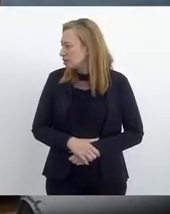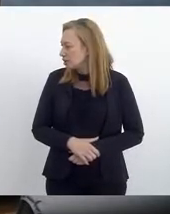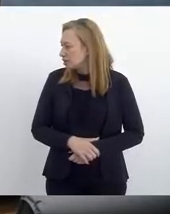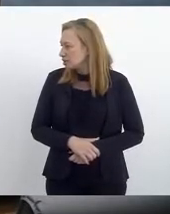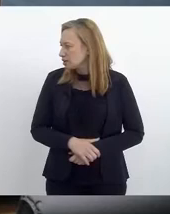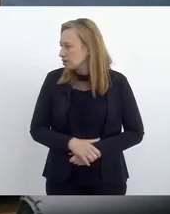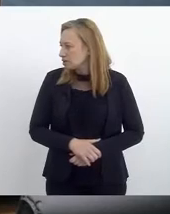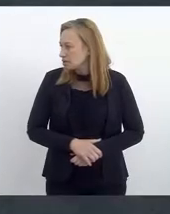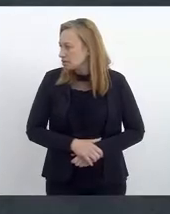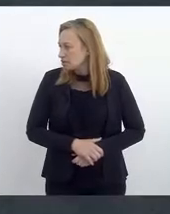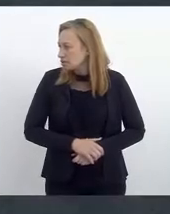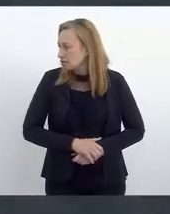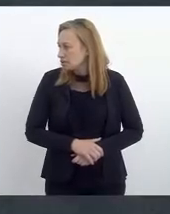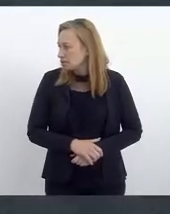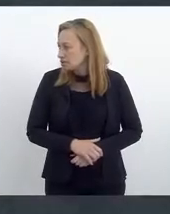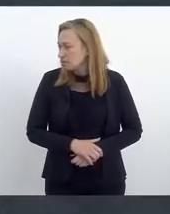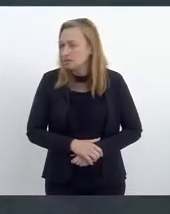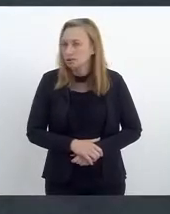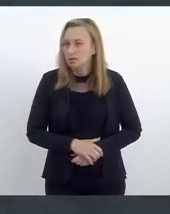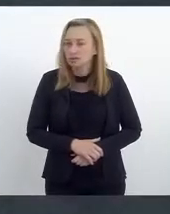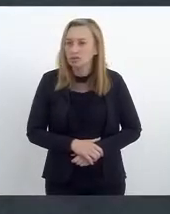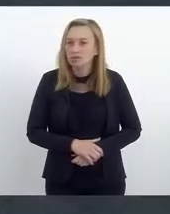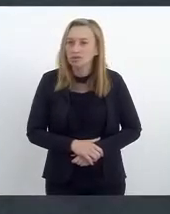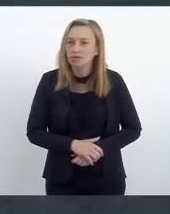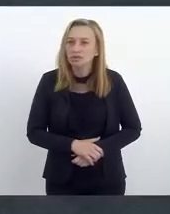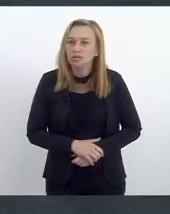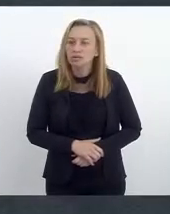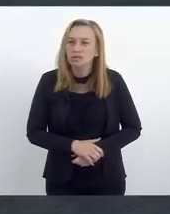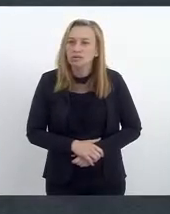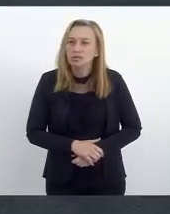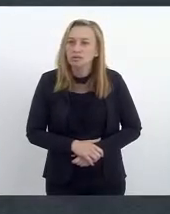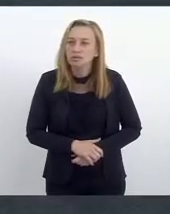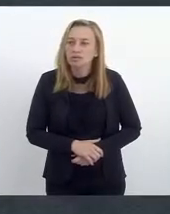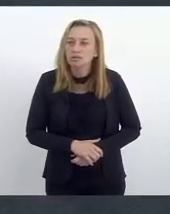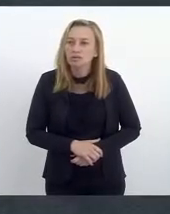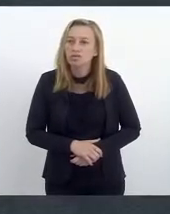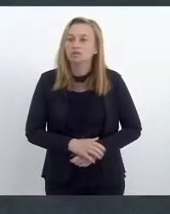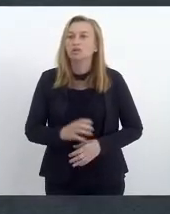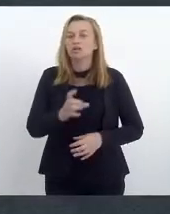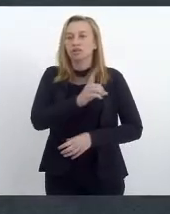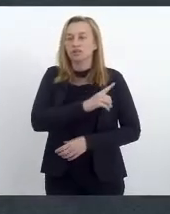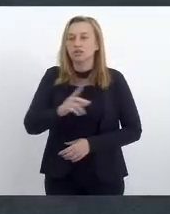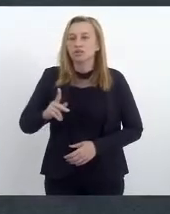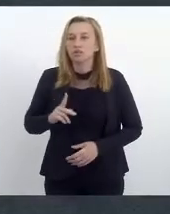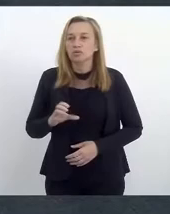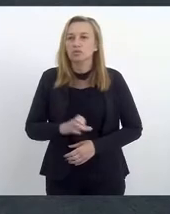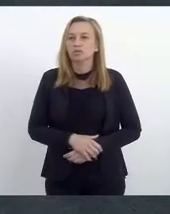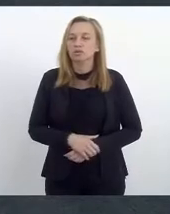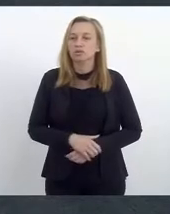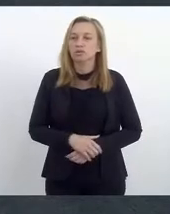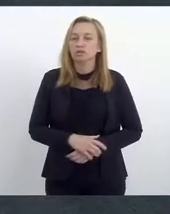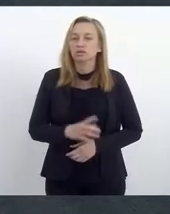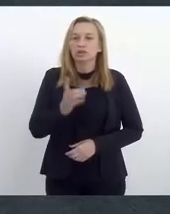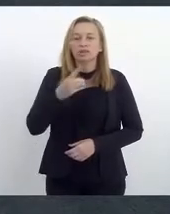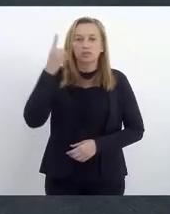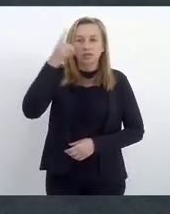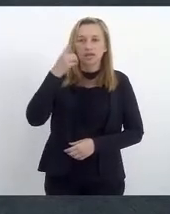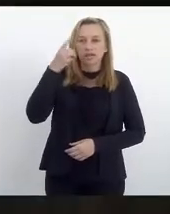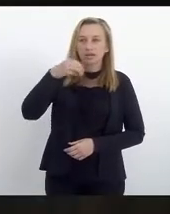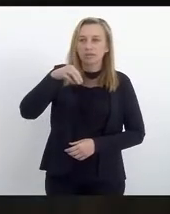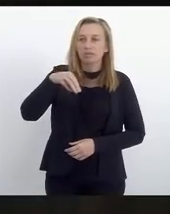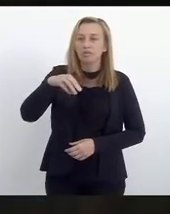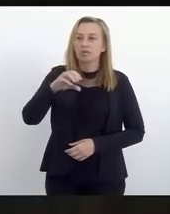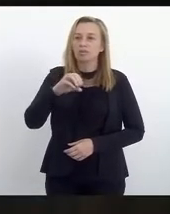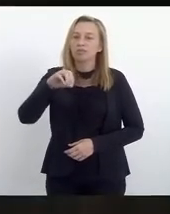Senhora Presidente, pela defesa do consumidor. Pela defesa do consumidor. Deputado autor Márcio Canella.